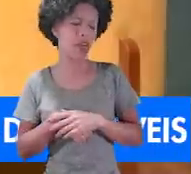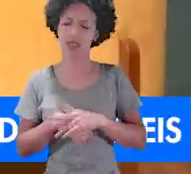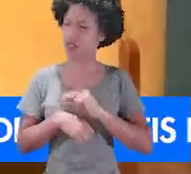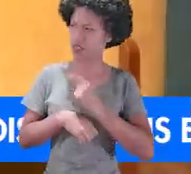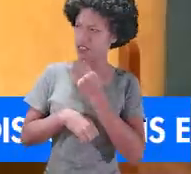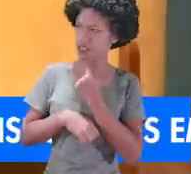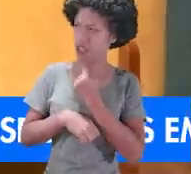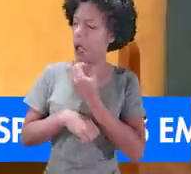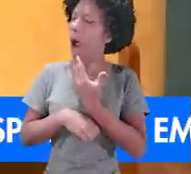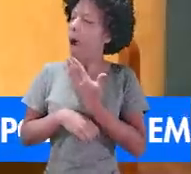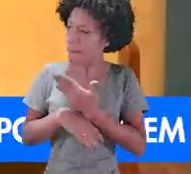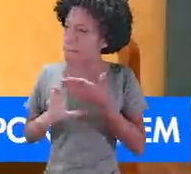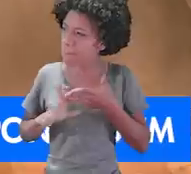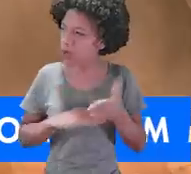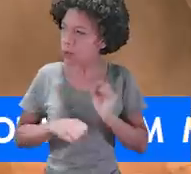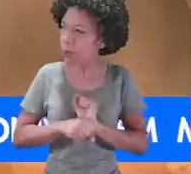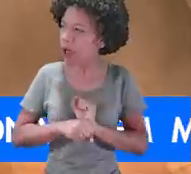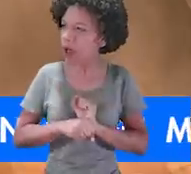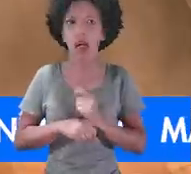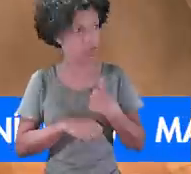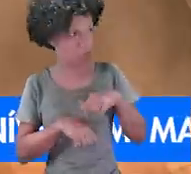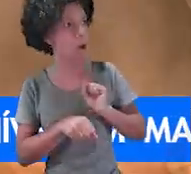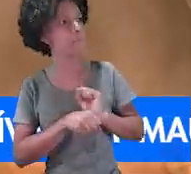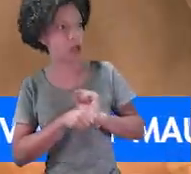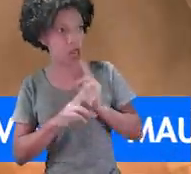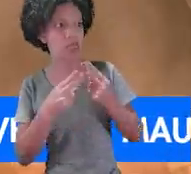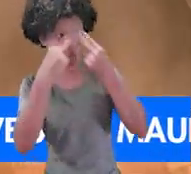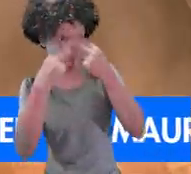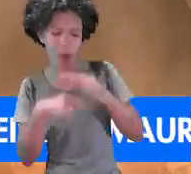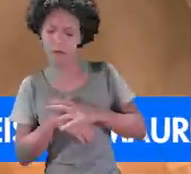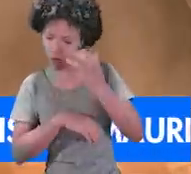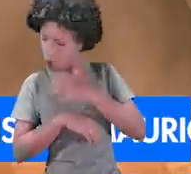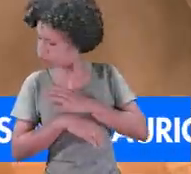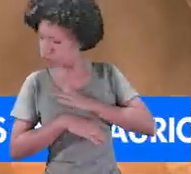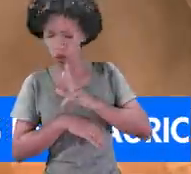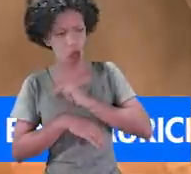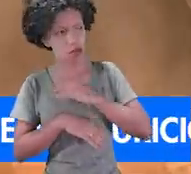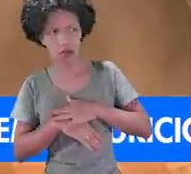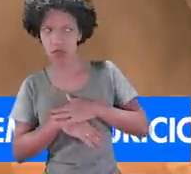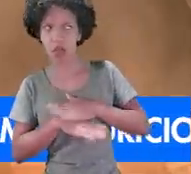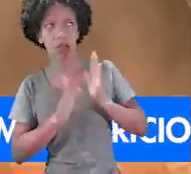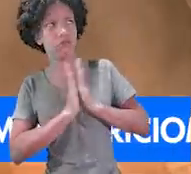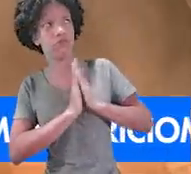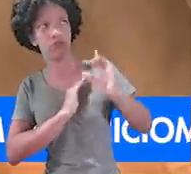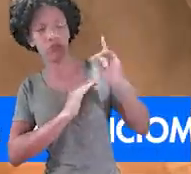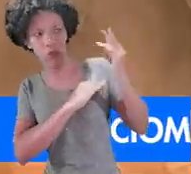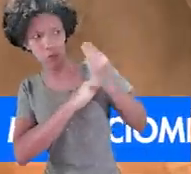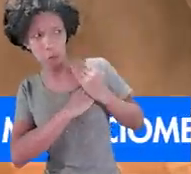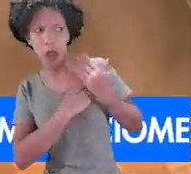Eu acho que é um bom momento pra parar. Não, eu parei. Eu fiquei com trauma. Nossa, foi horrível. Deus é pai.